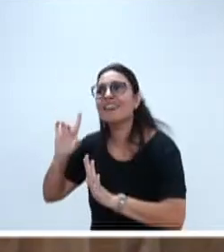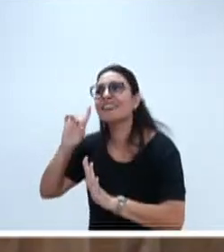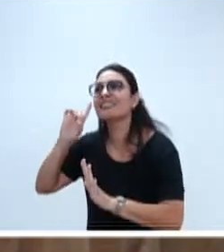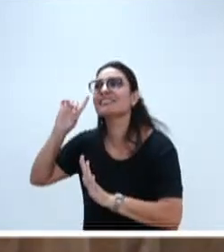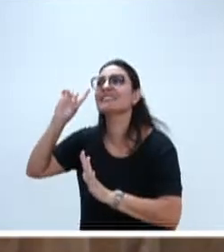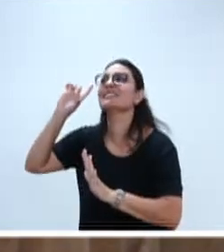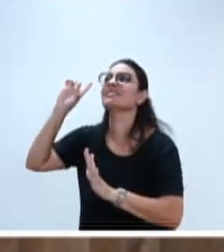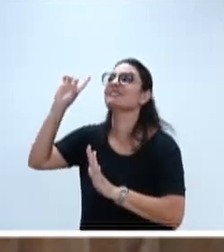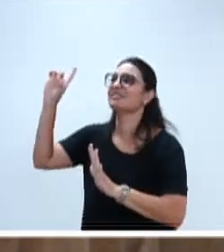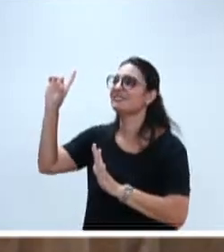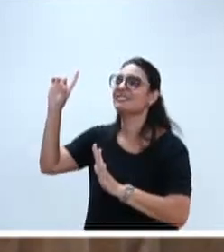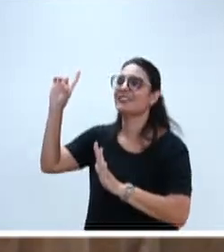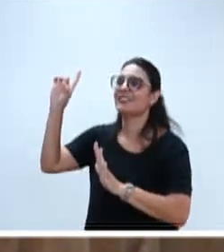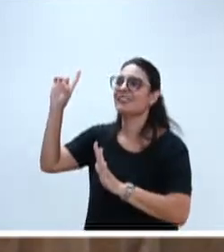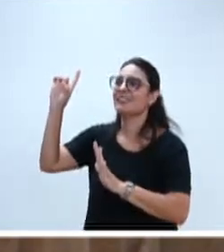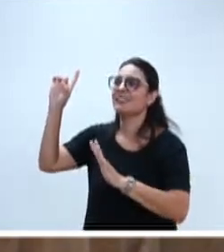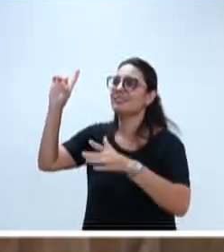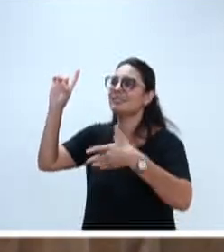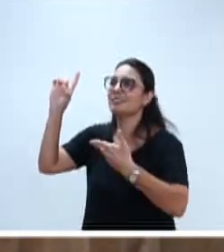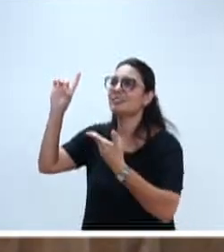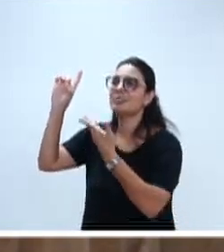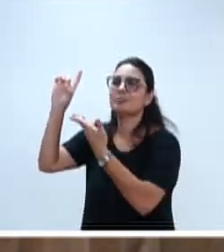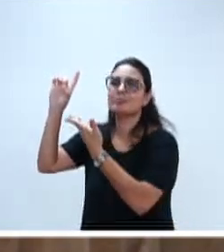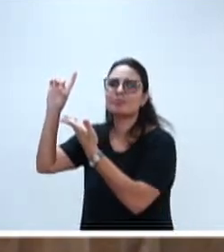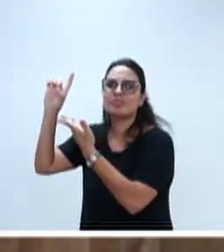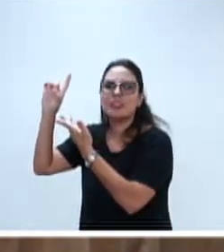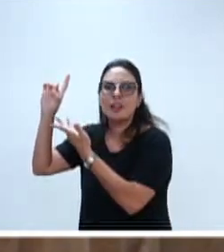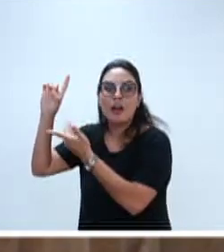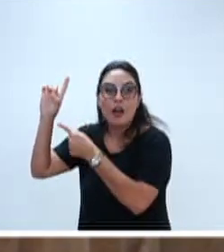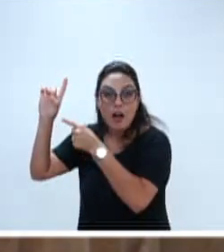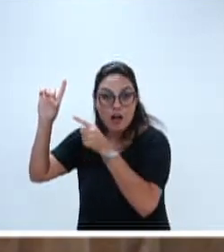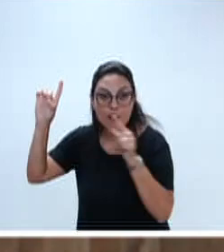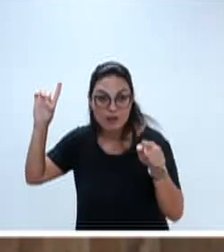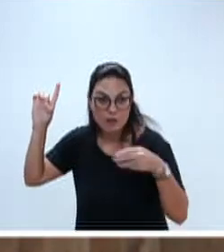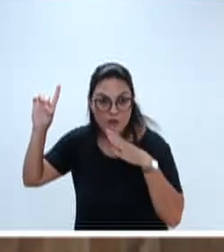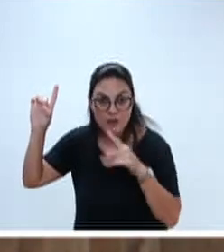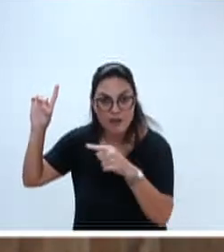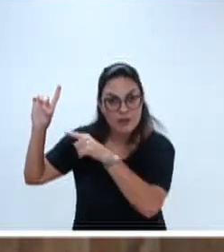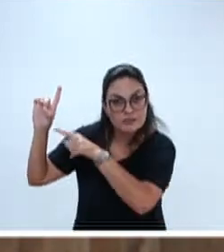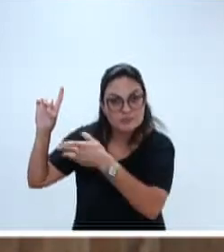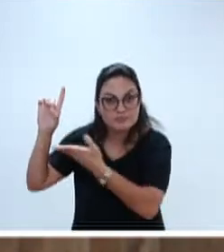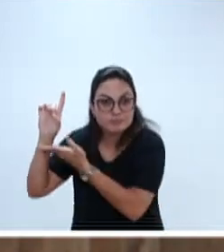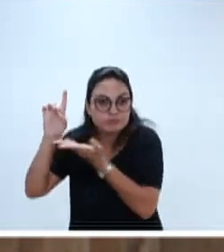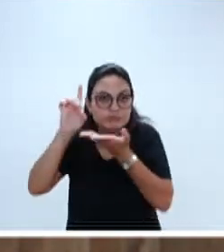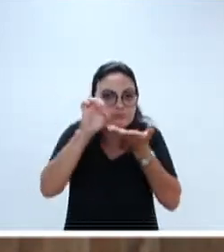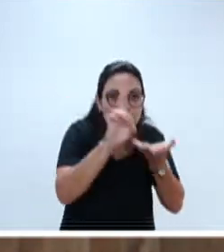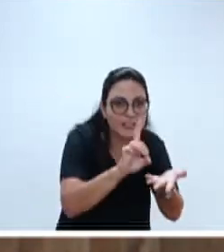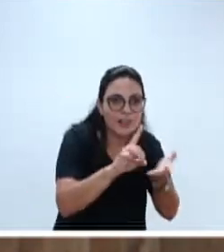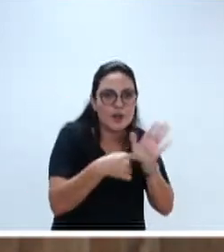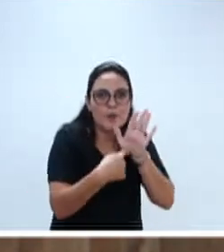vontade de contar para os outros. O que que a gente fica fazendo nesses cultos? O que que a gente fica fazendo nas lives? Nós